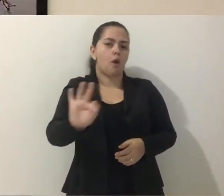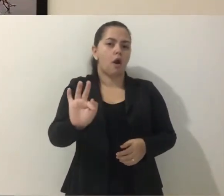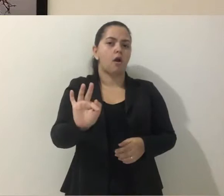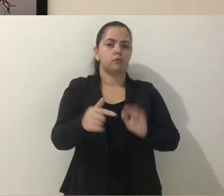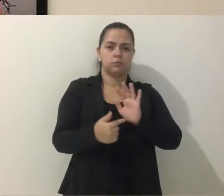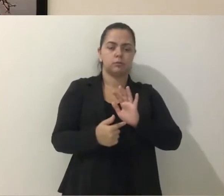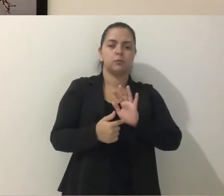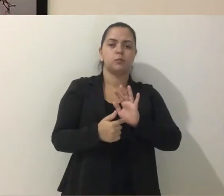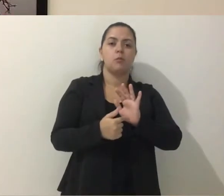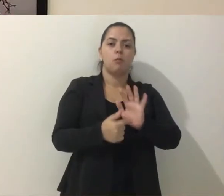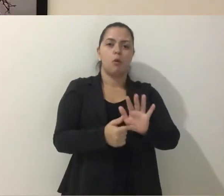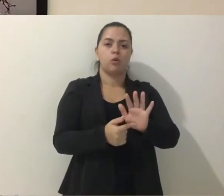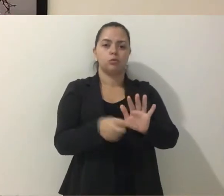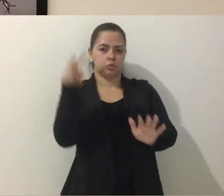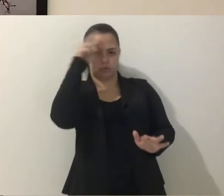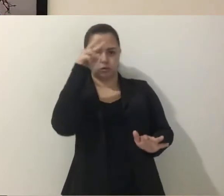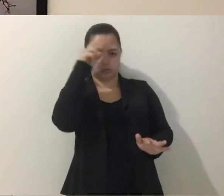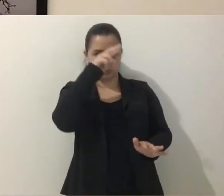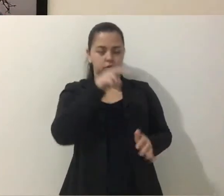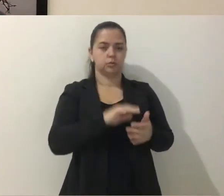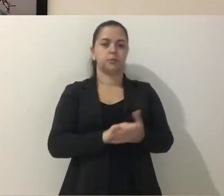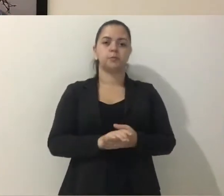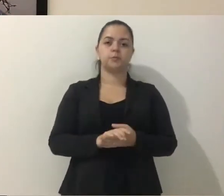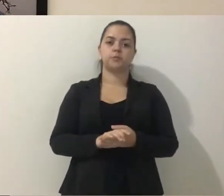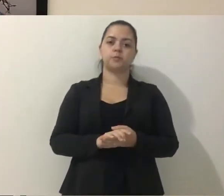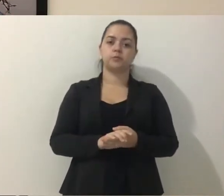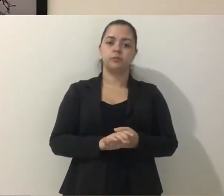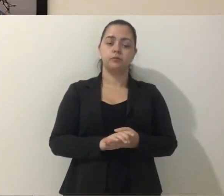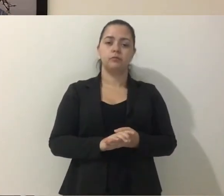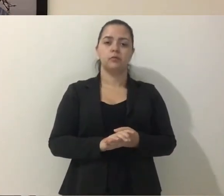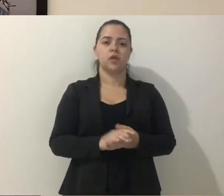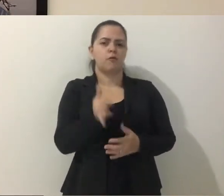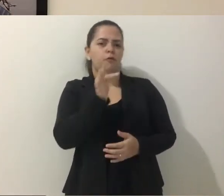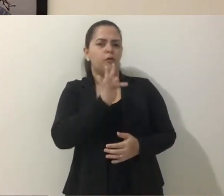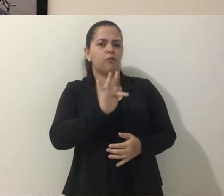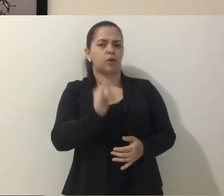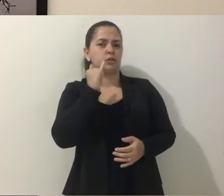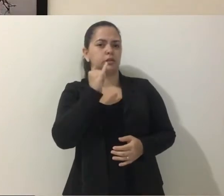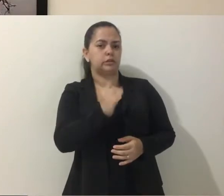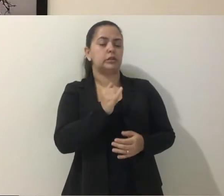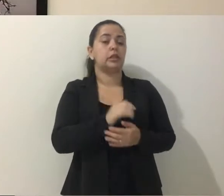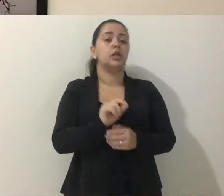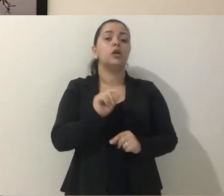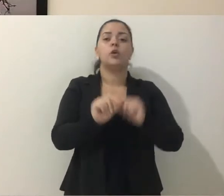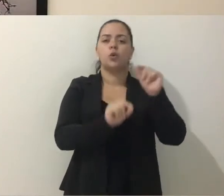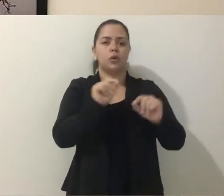que Jesus vai trazer como resposta, eles vão dizer que a provisão de Moisés para o divórcio